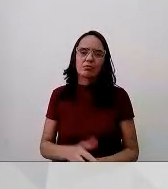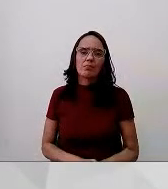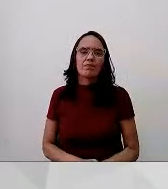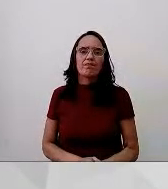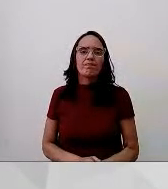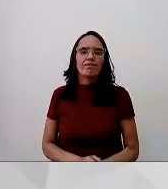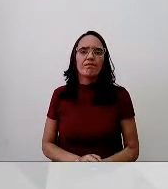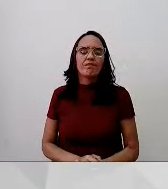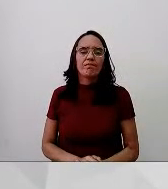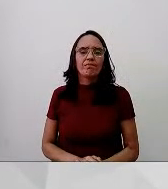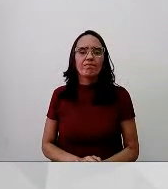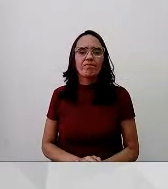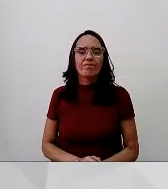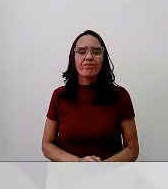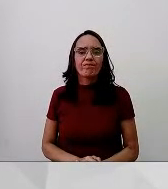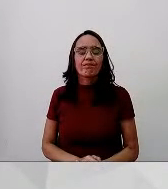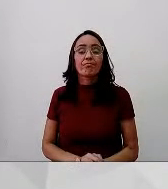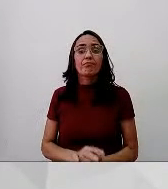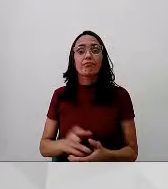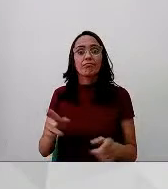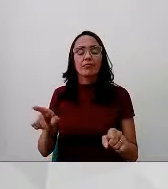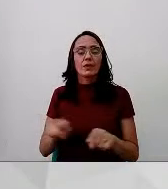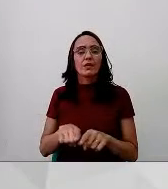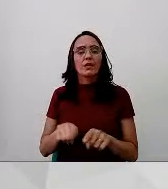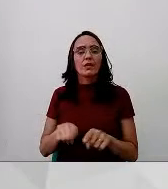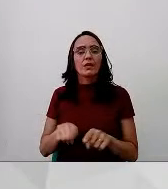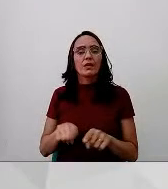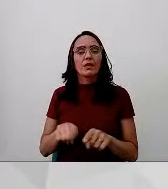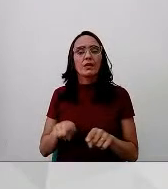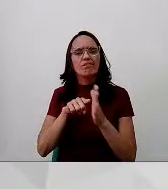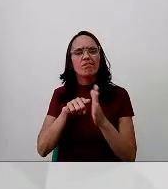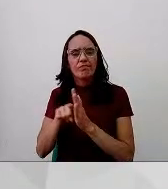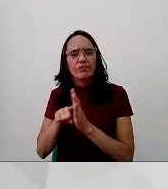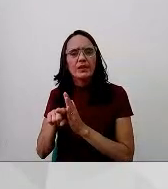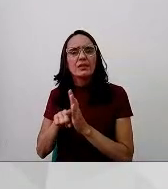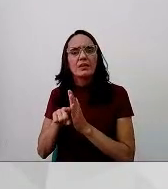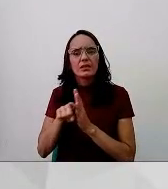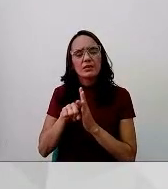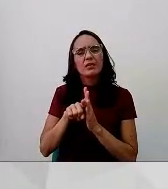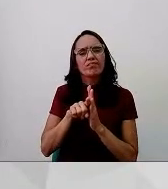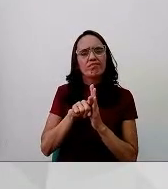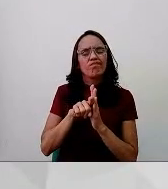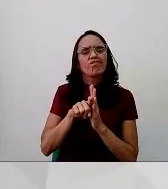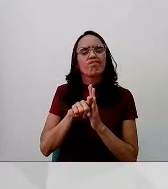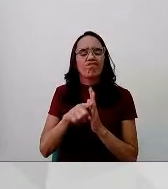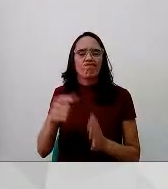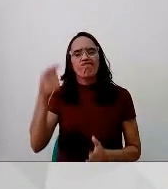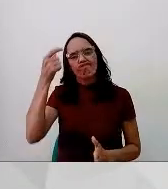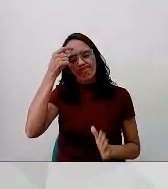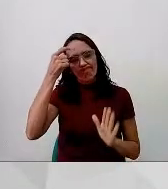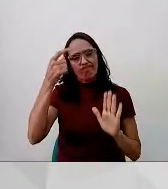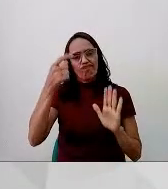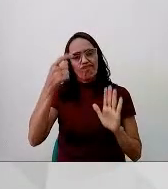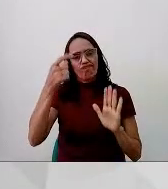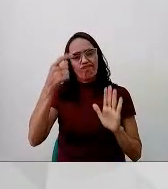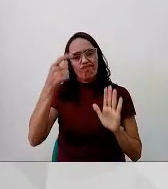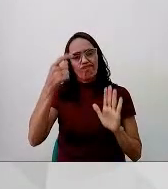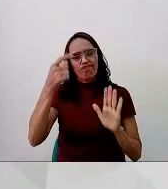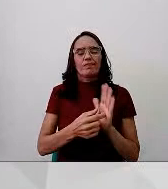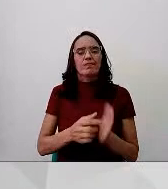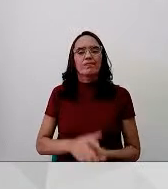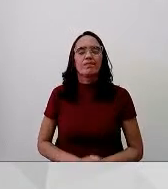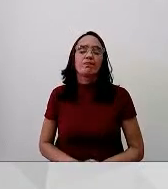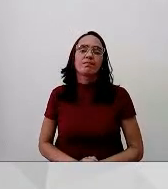com bastante intensidade no uso de técnicas de inteligência artificial. Aí